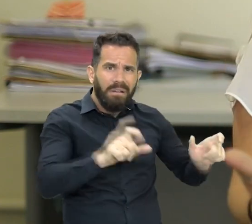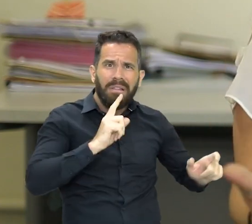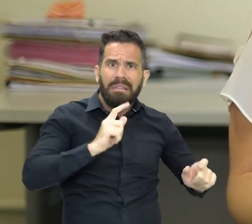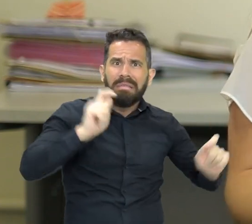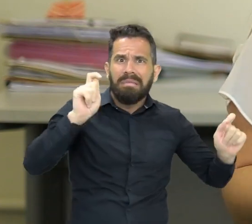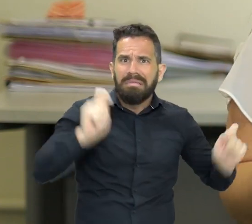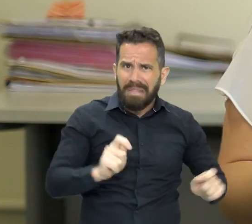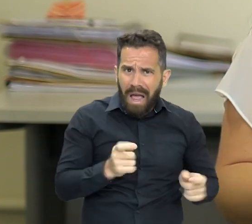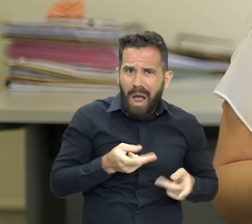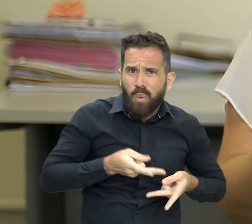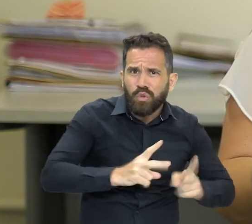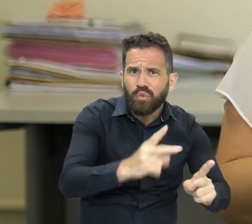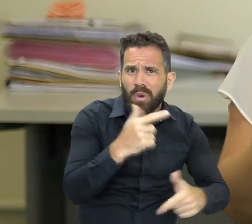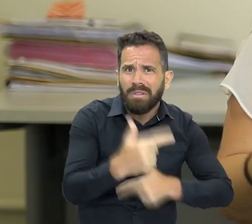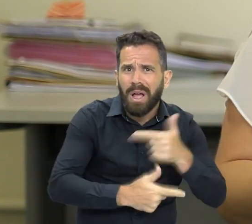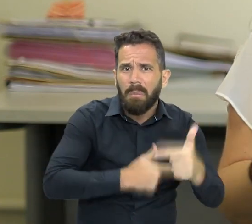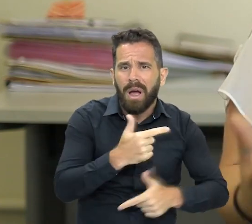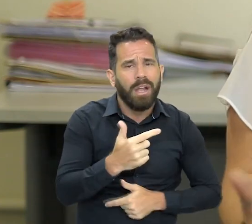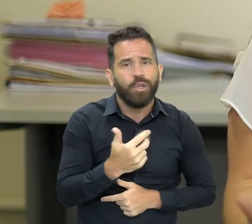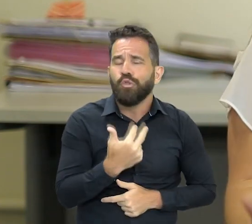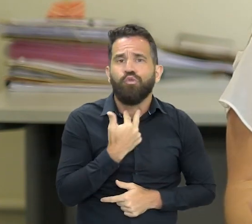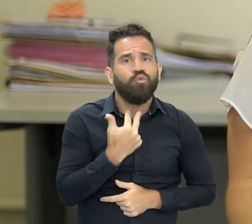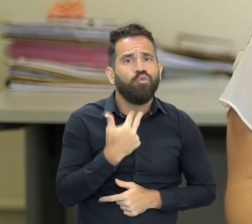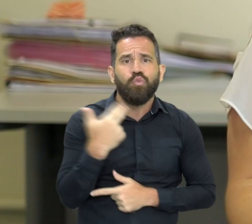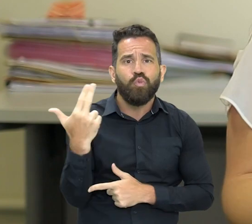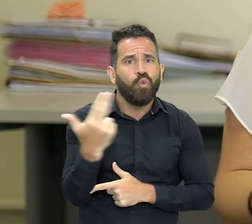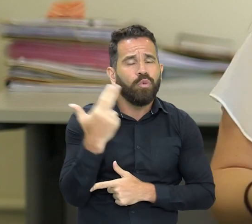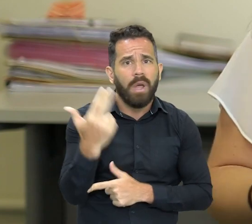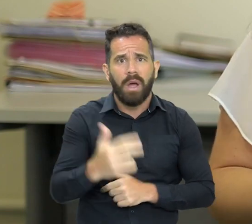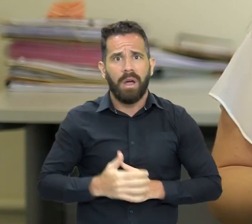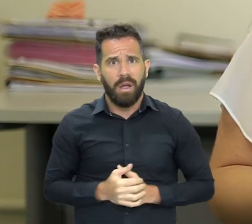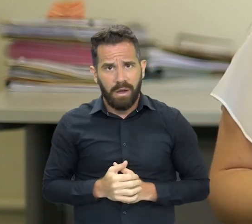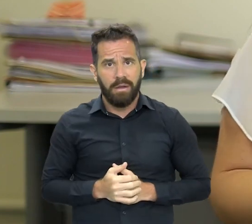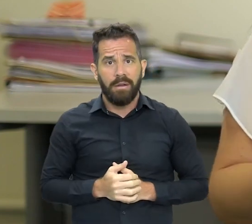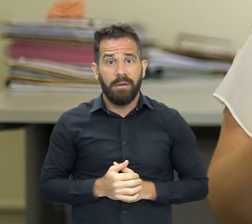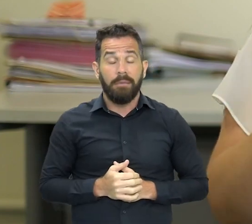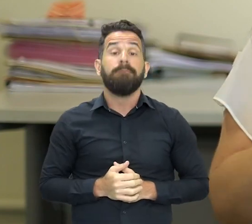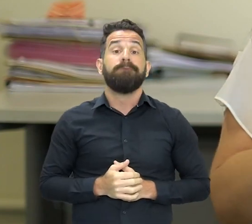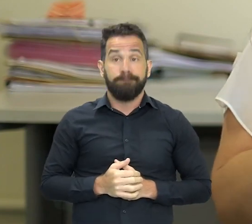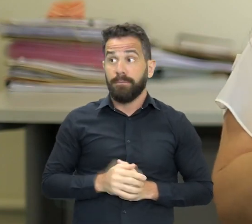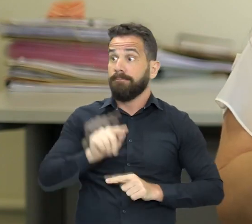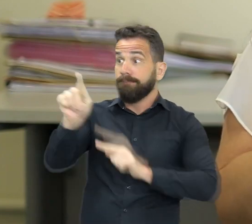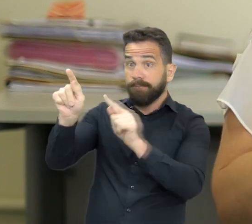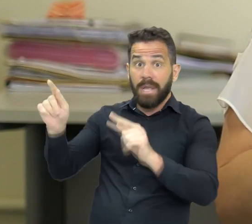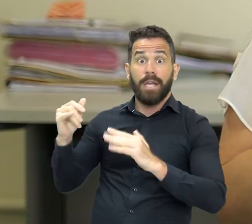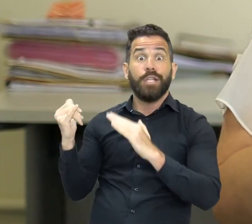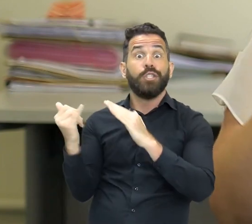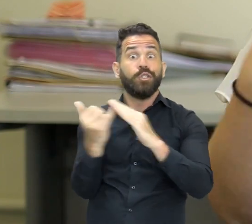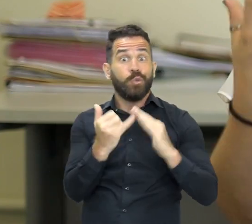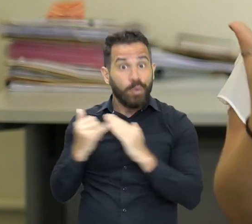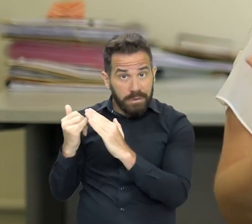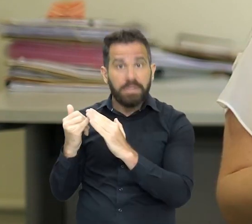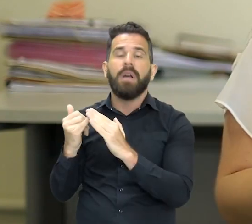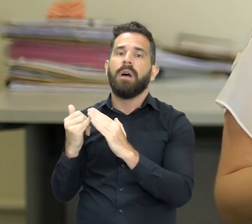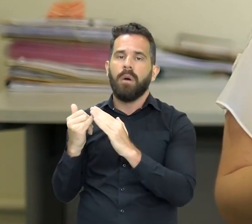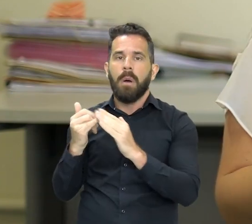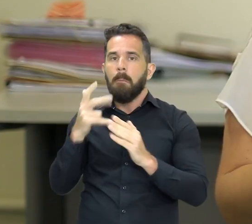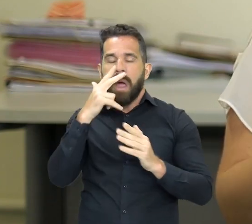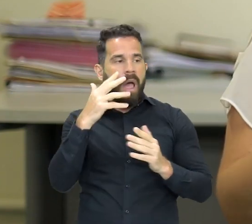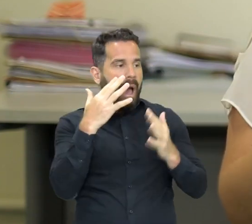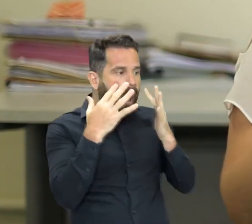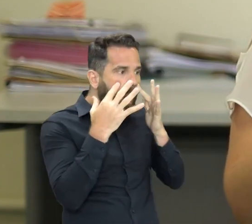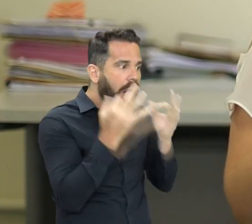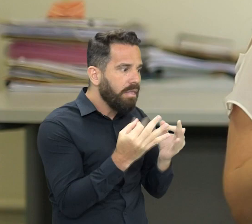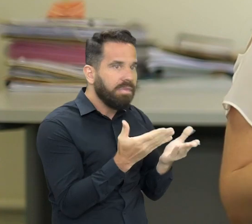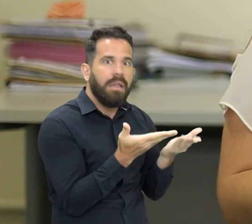não está tendo mais nenhuma condição de renda. E eu acho que muitas vezes outras